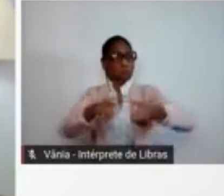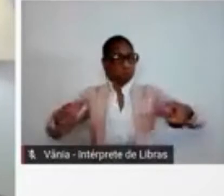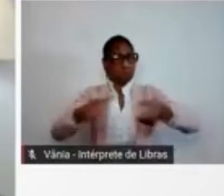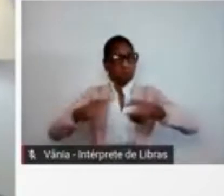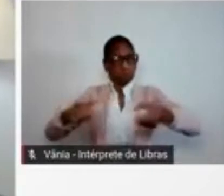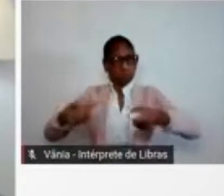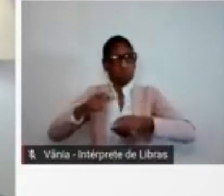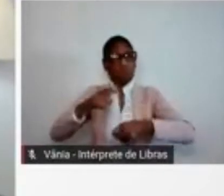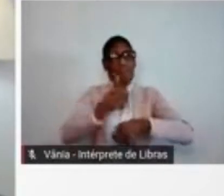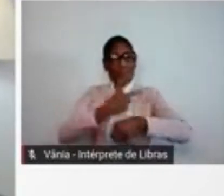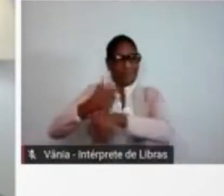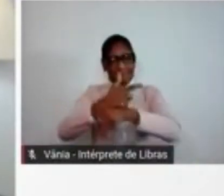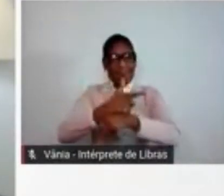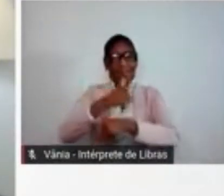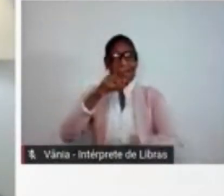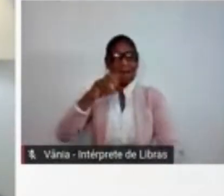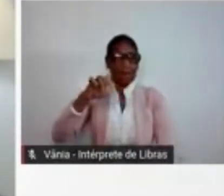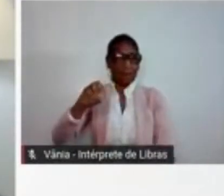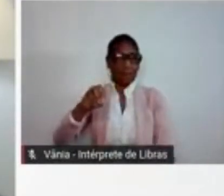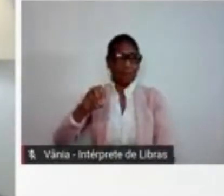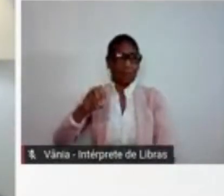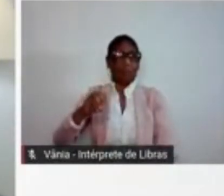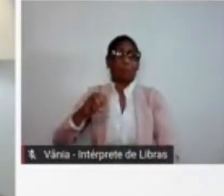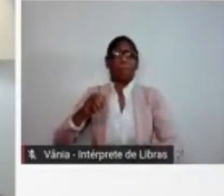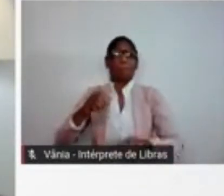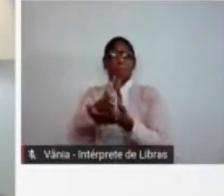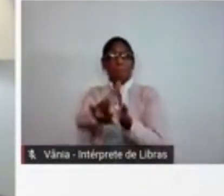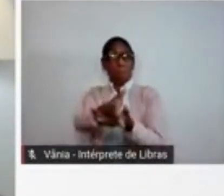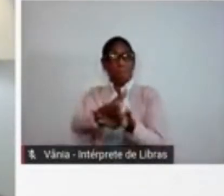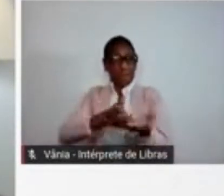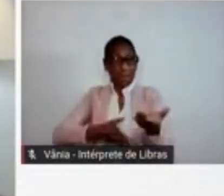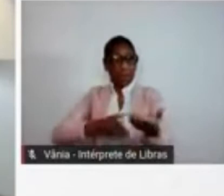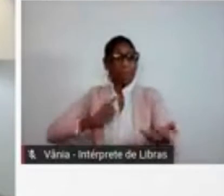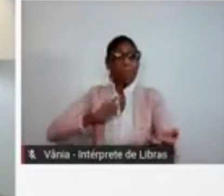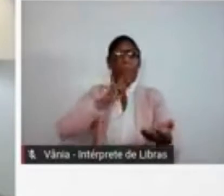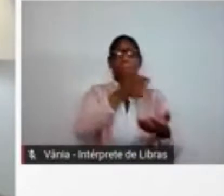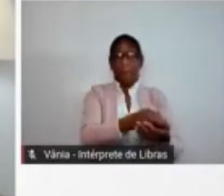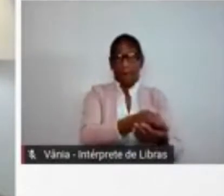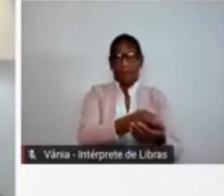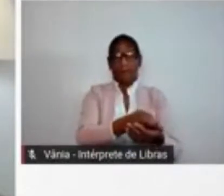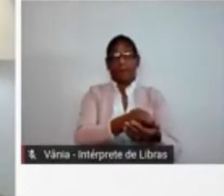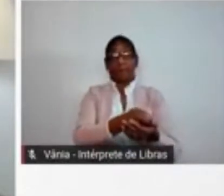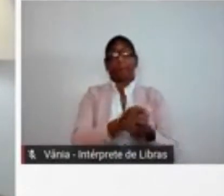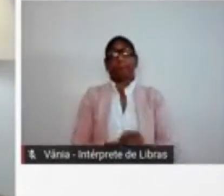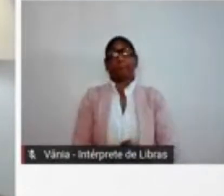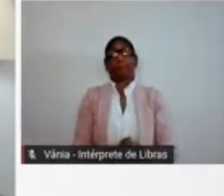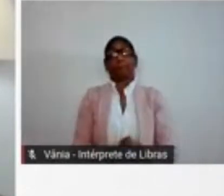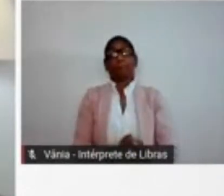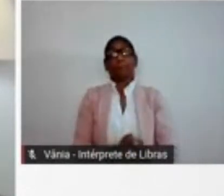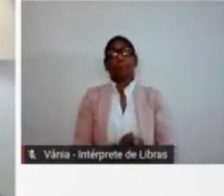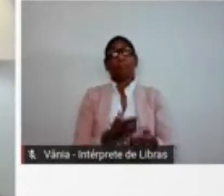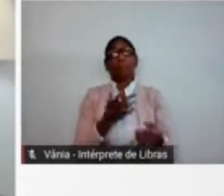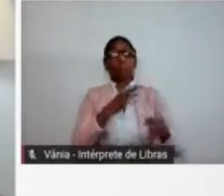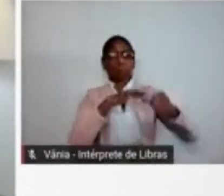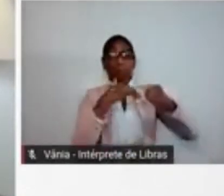leitos, vejam, metade deles são ocupados por pacientes ou confirmados